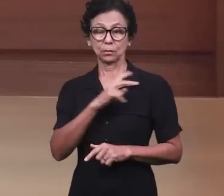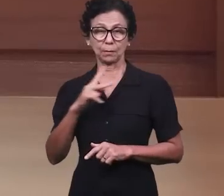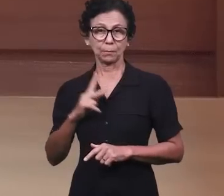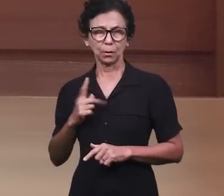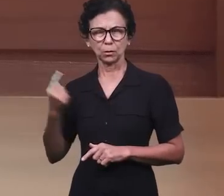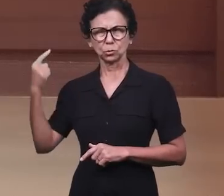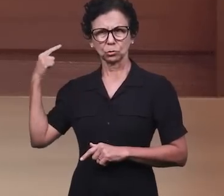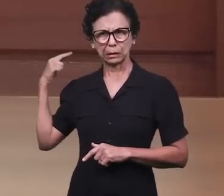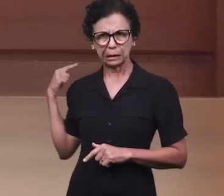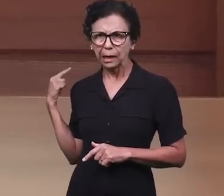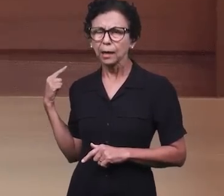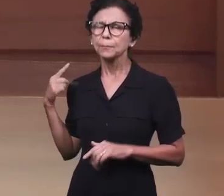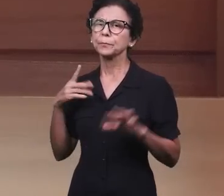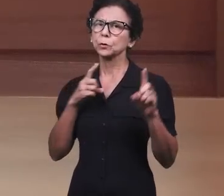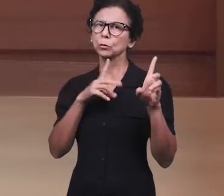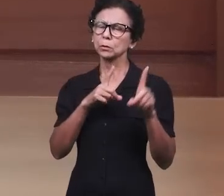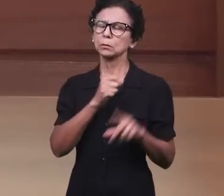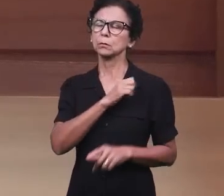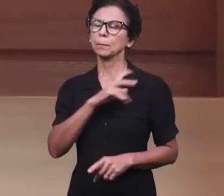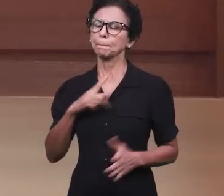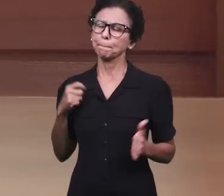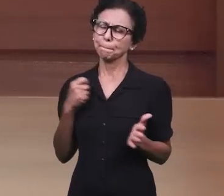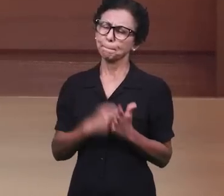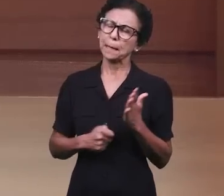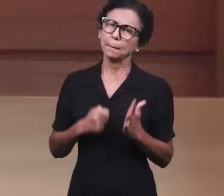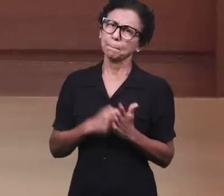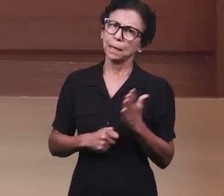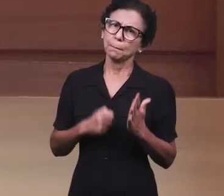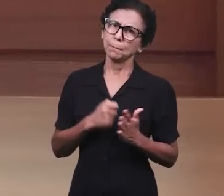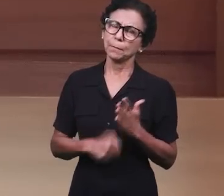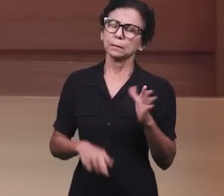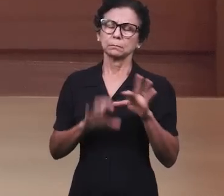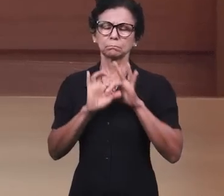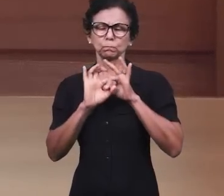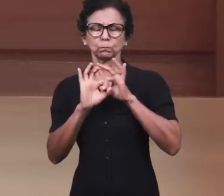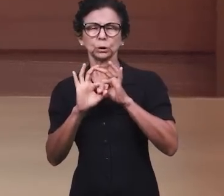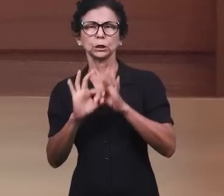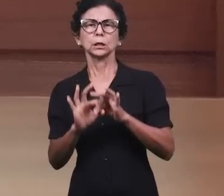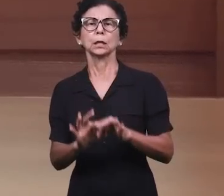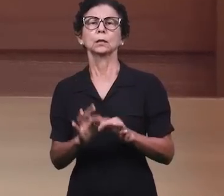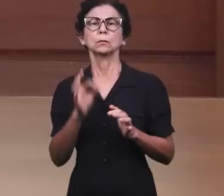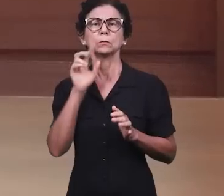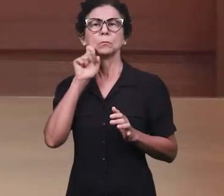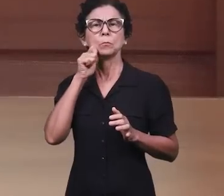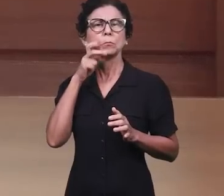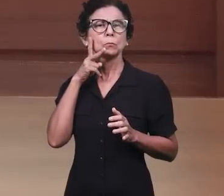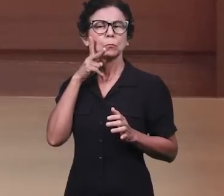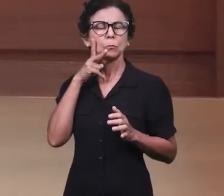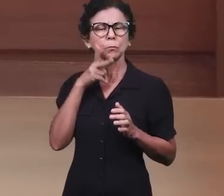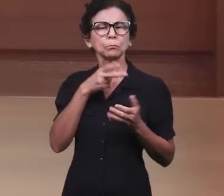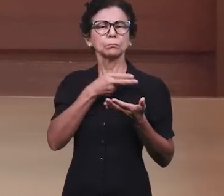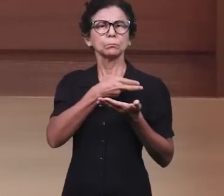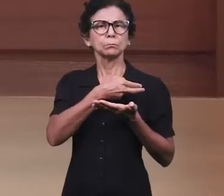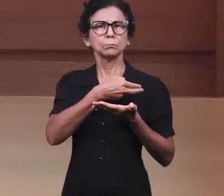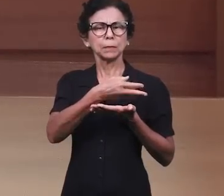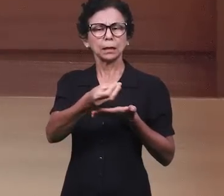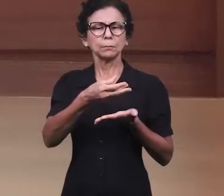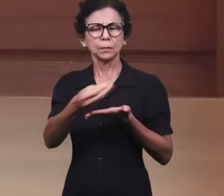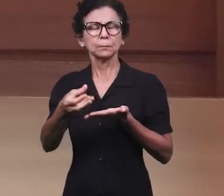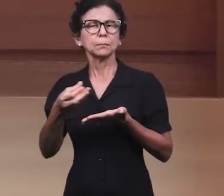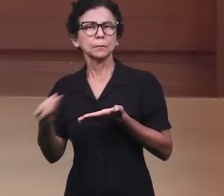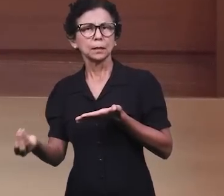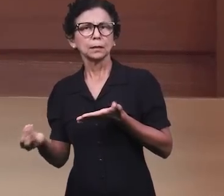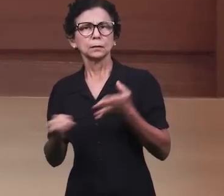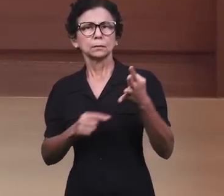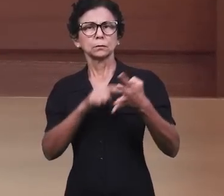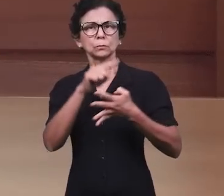a preocupação era essa, e perseveravam na doutrina dos apóstolos, na comunhão, né, no partir do pão e